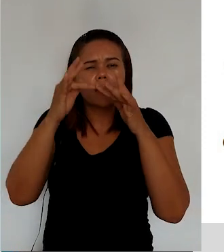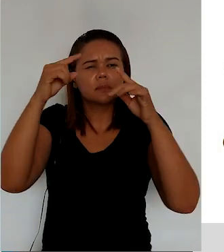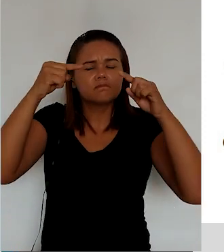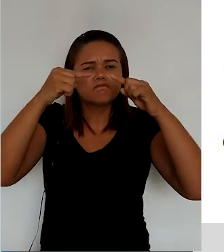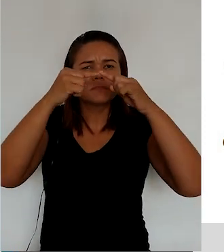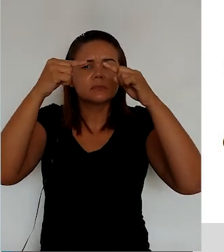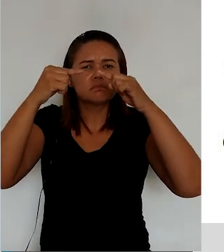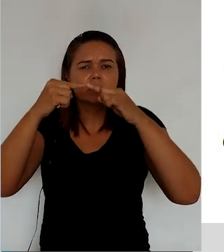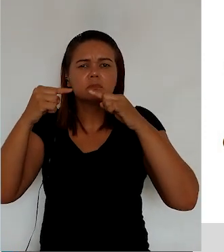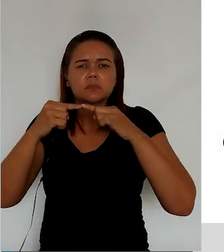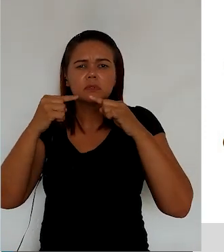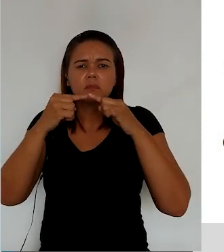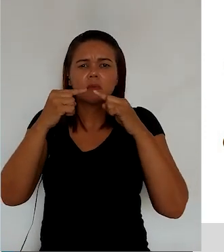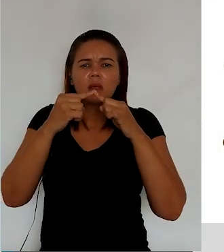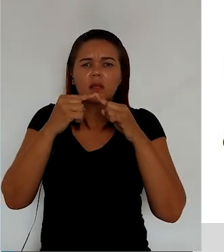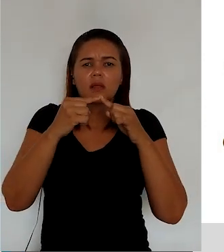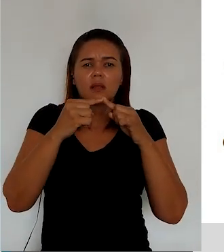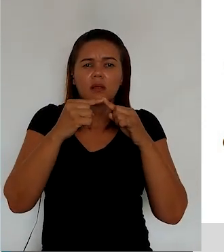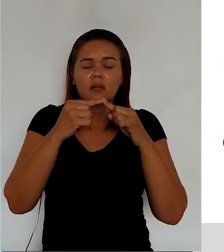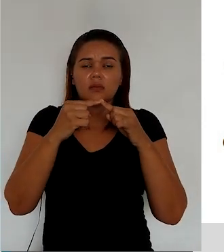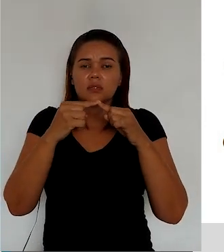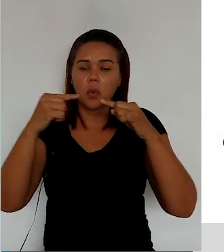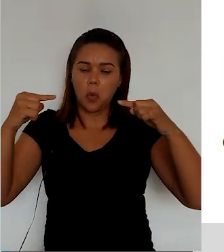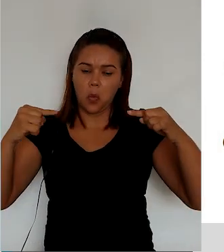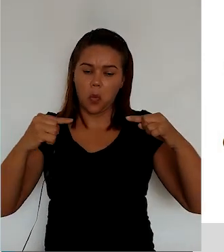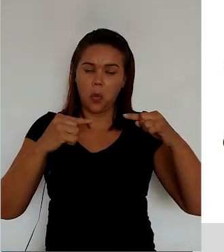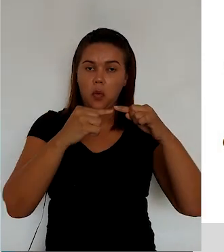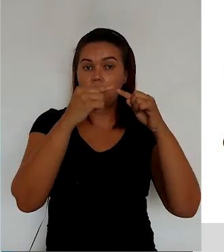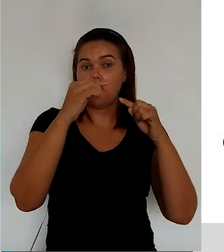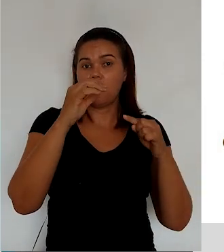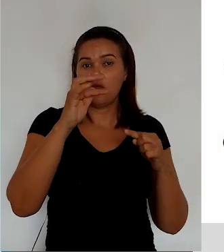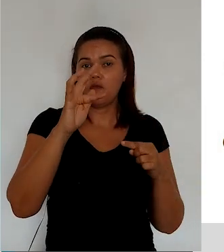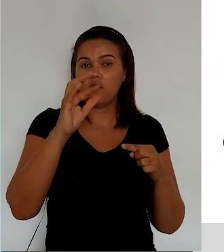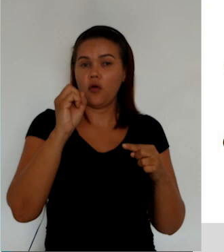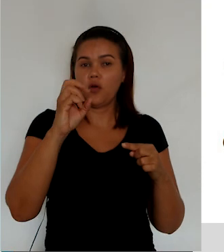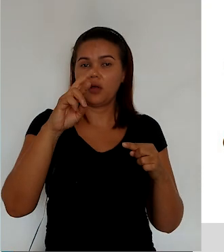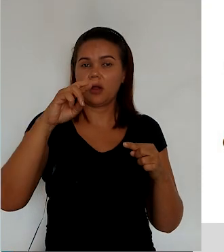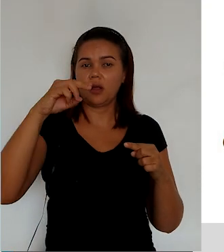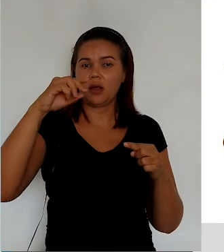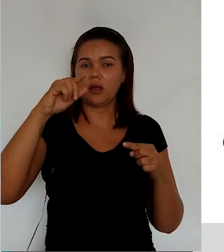que se comunicam via foramen de Monro,